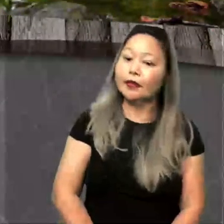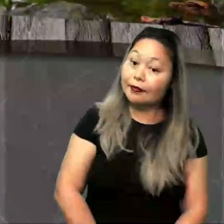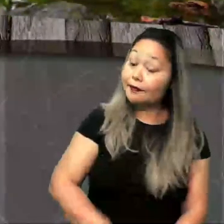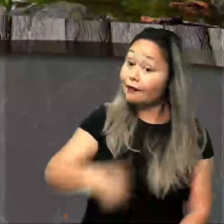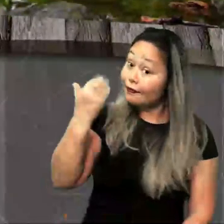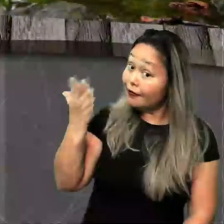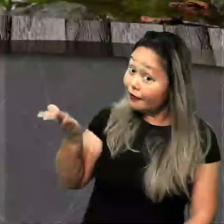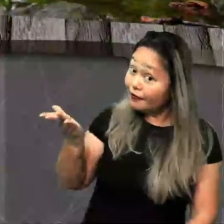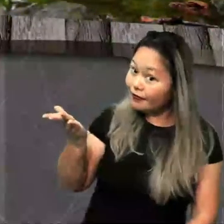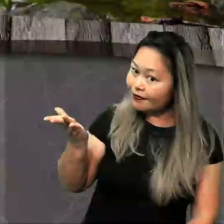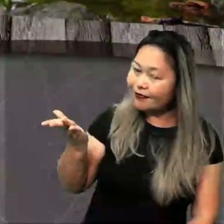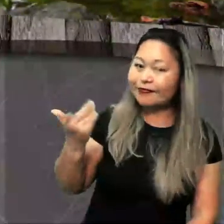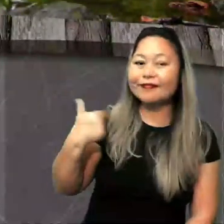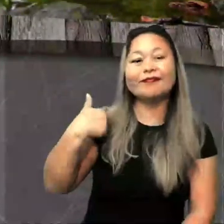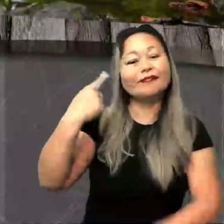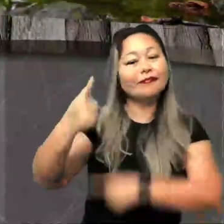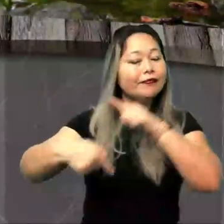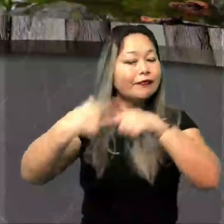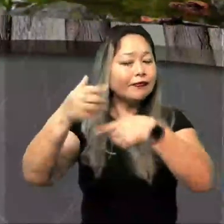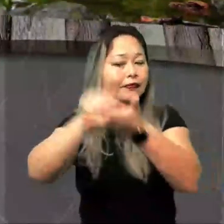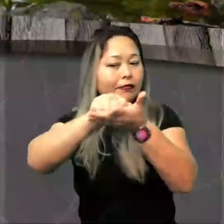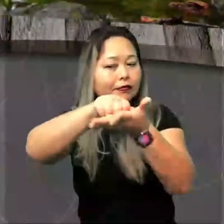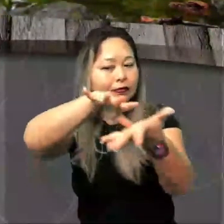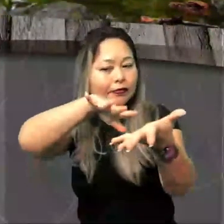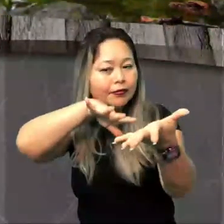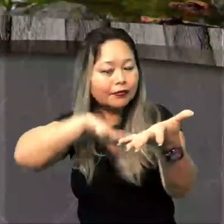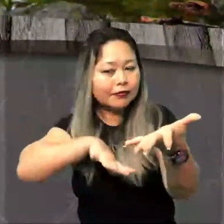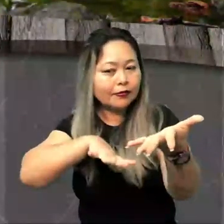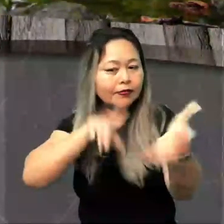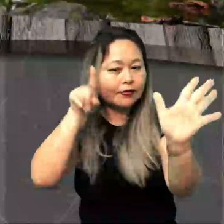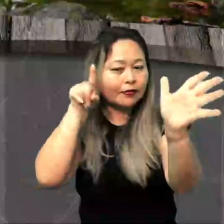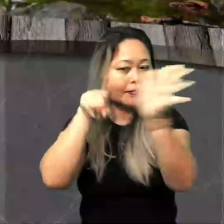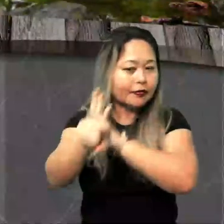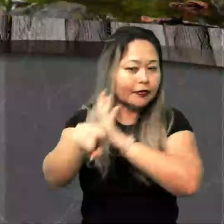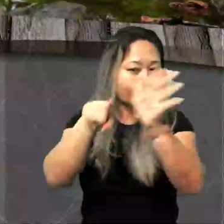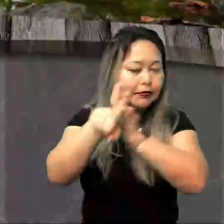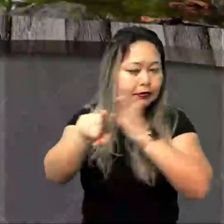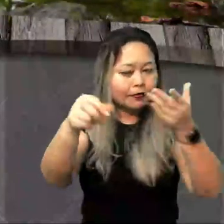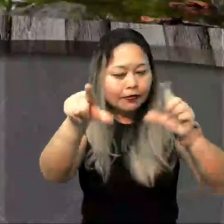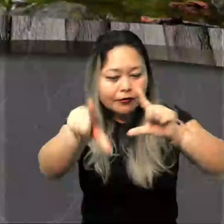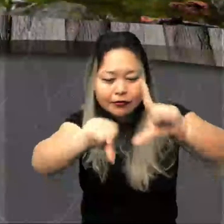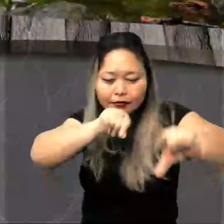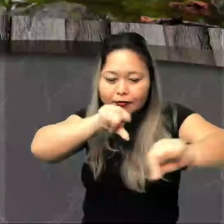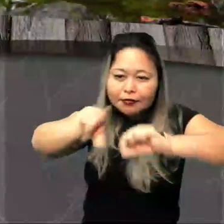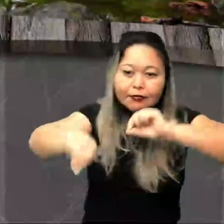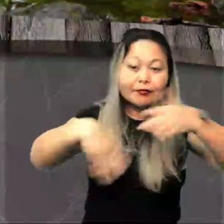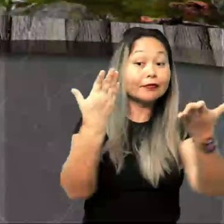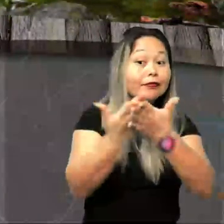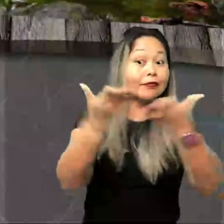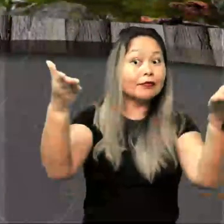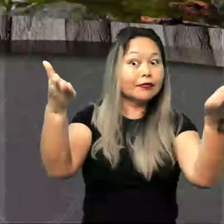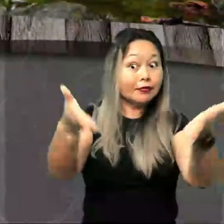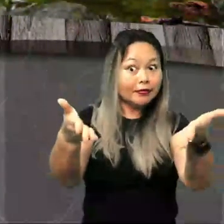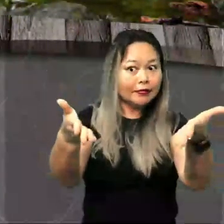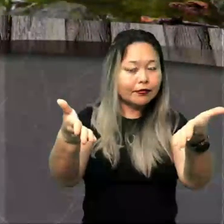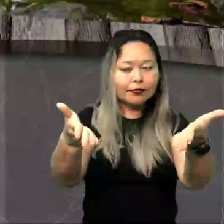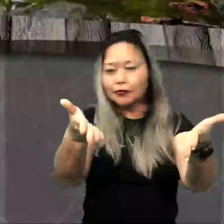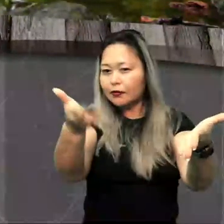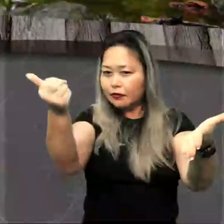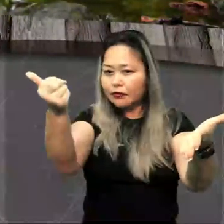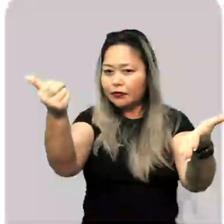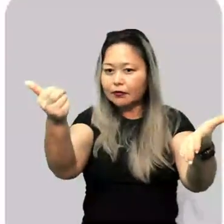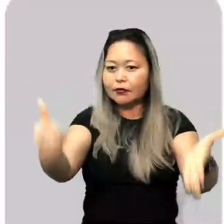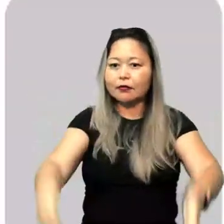É isso aí. Nós vamos então agora para as nossas questõezinhas selecionadas para a aula de hoje. Vamos lá?